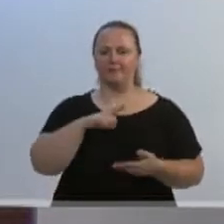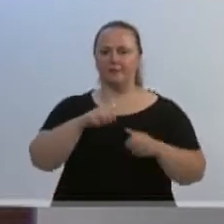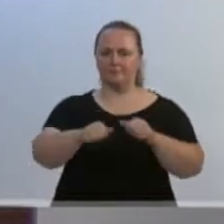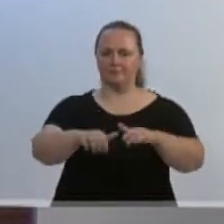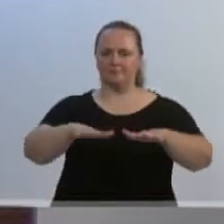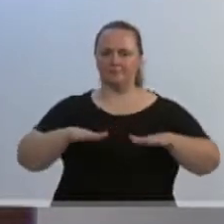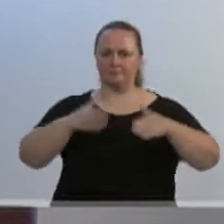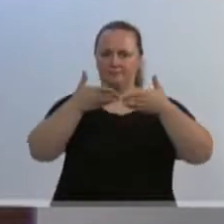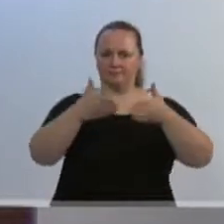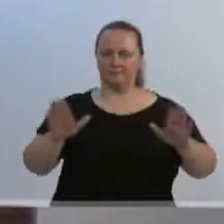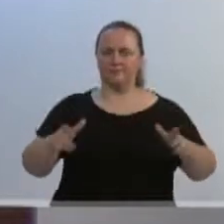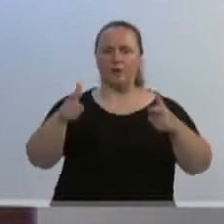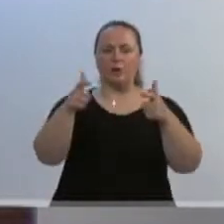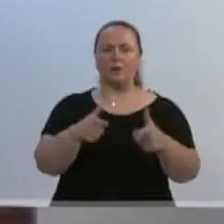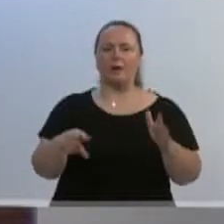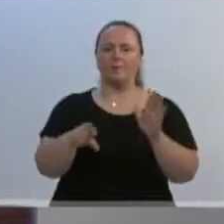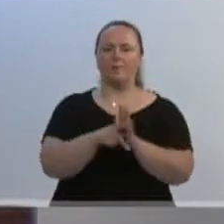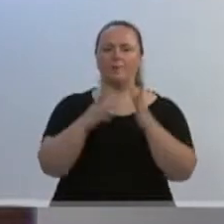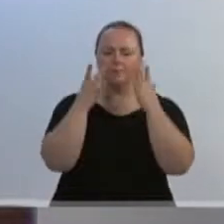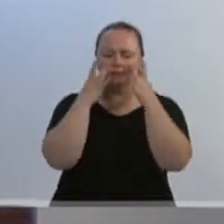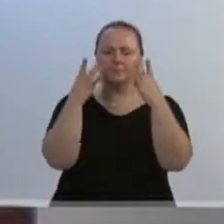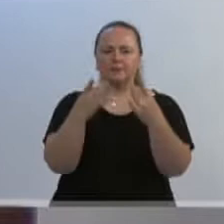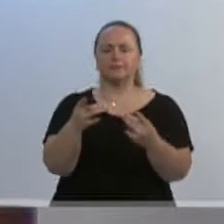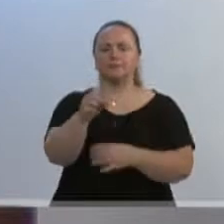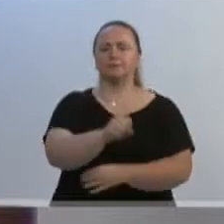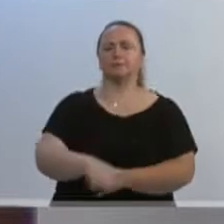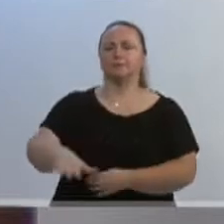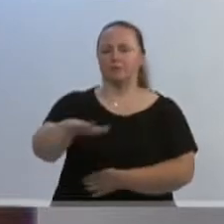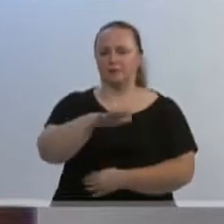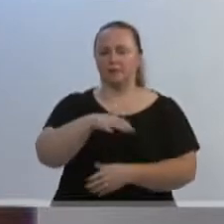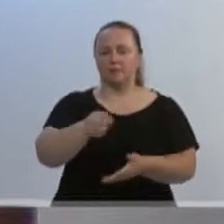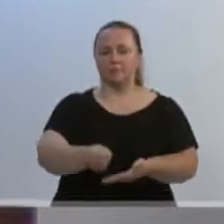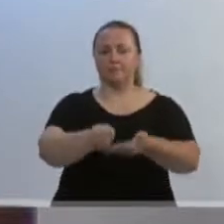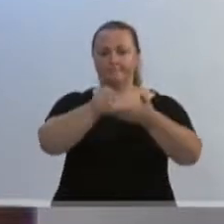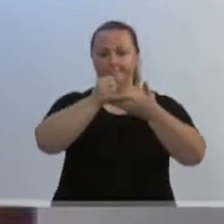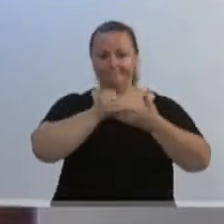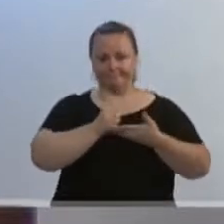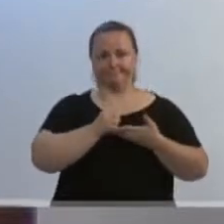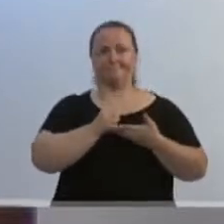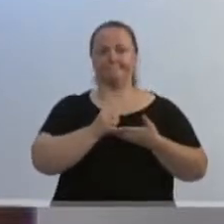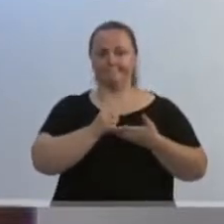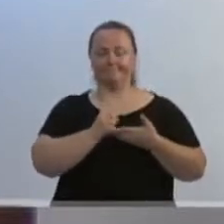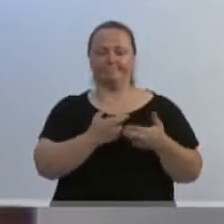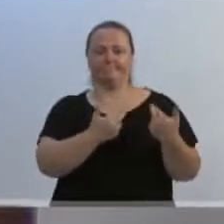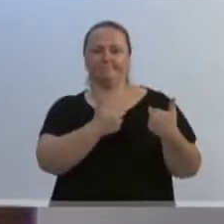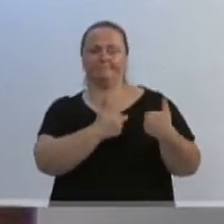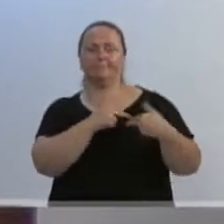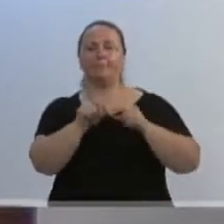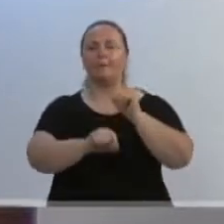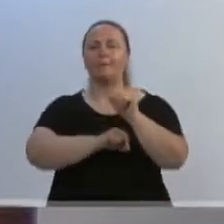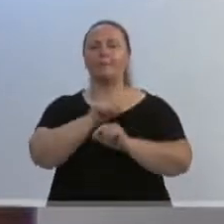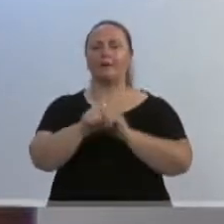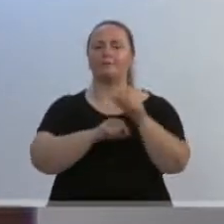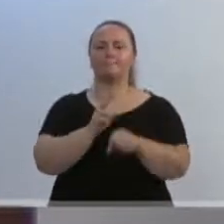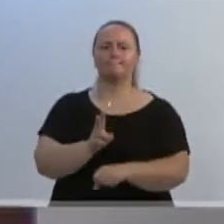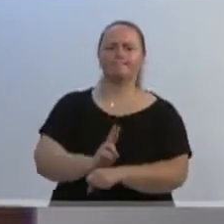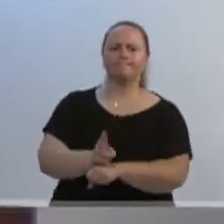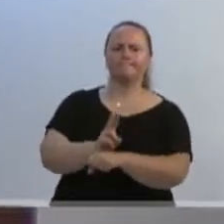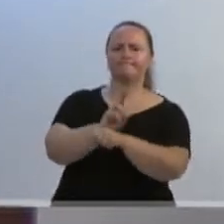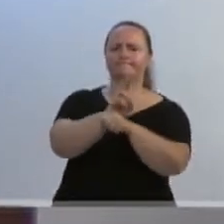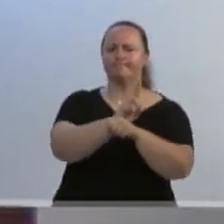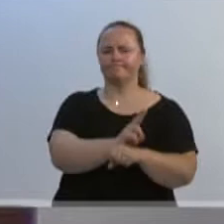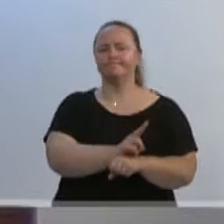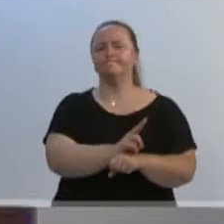do Observatório Social. Observatório Social que nos auxilia na função de fiscalizar